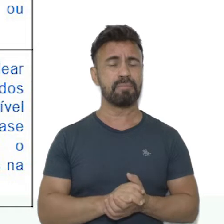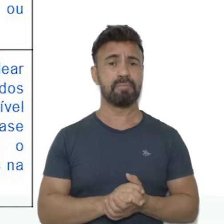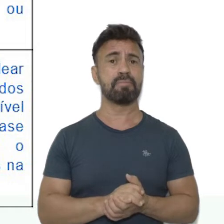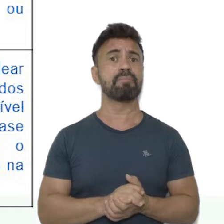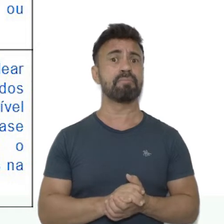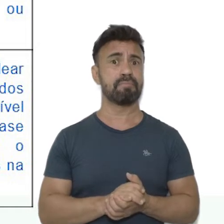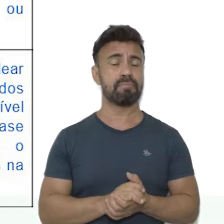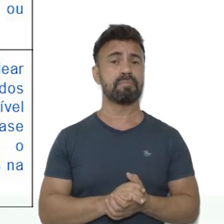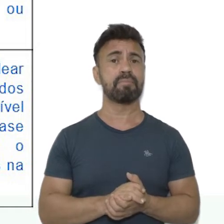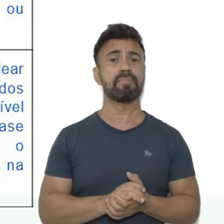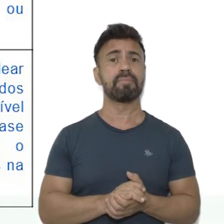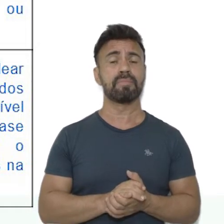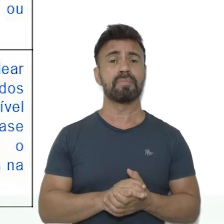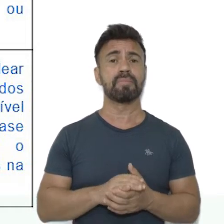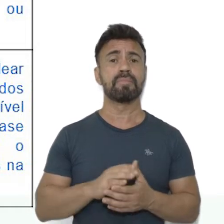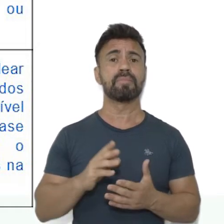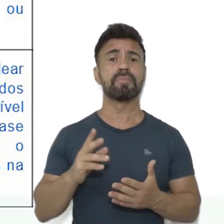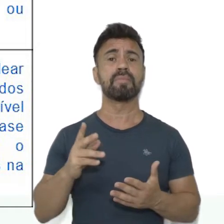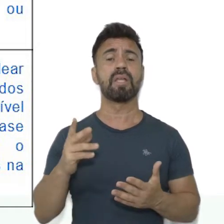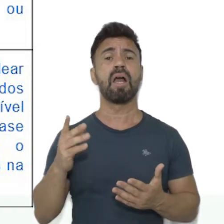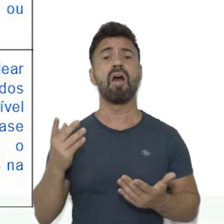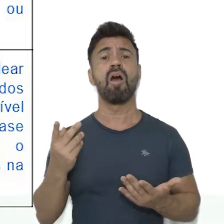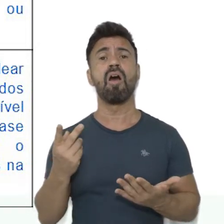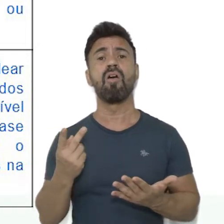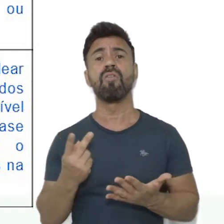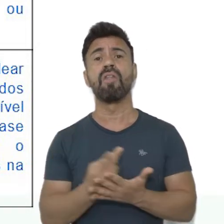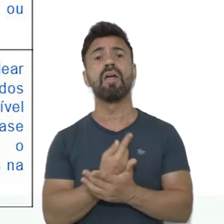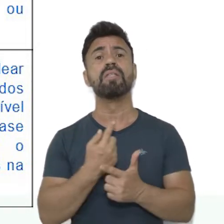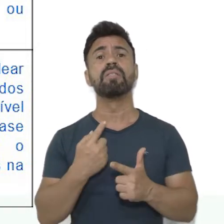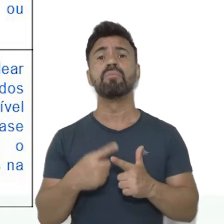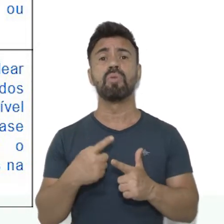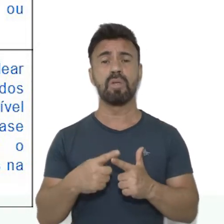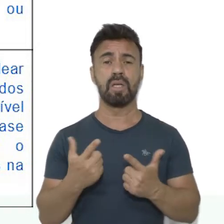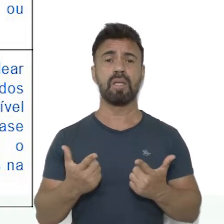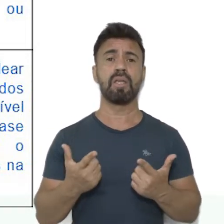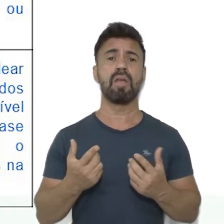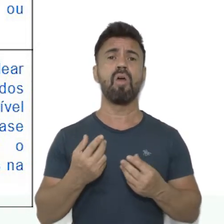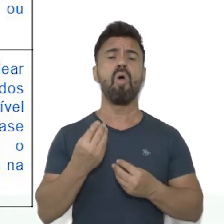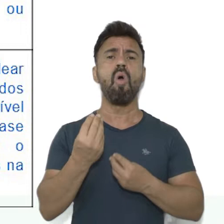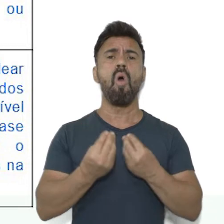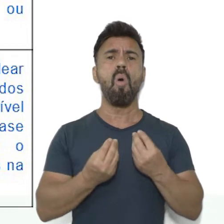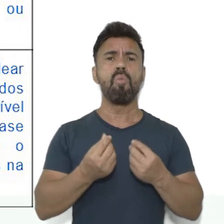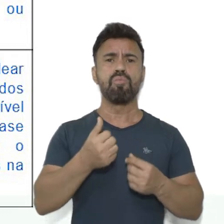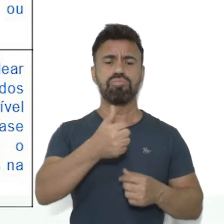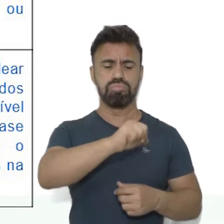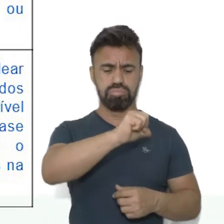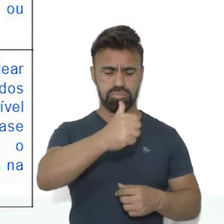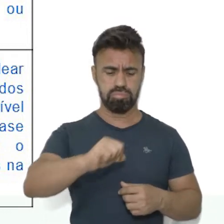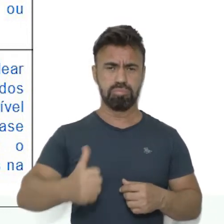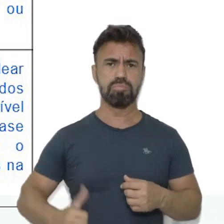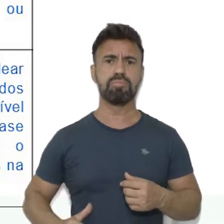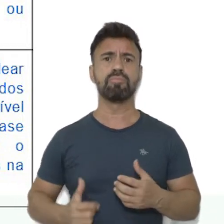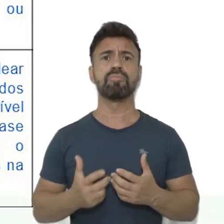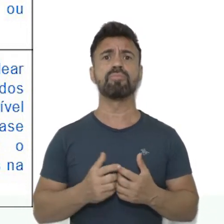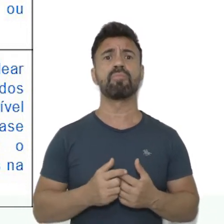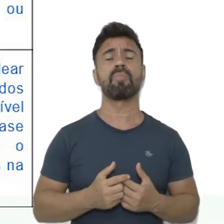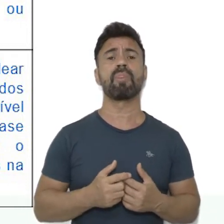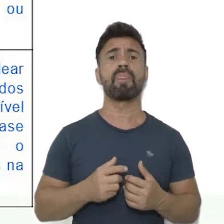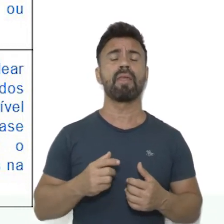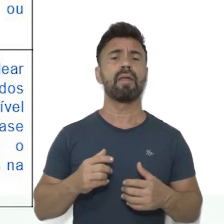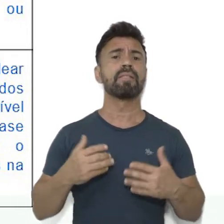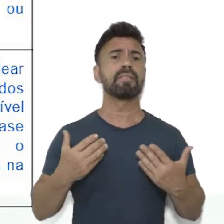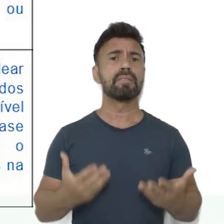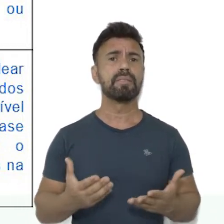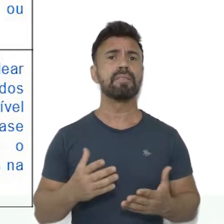acontece porque a medicina nuclear, ela permite avaliar o funcionamento metabólico dos órgãos e nos tecidos.